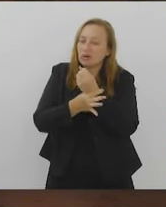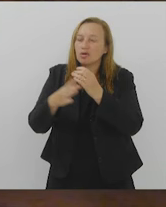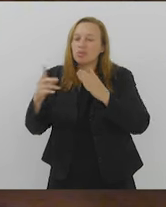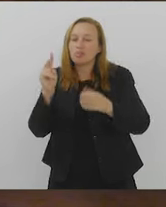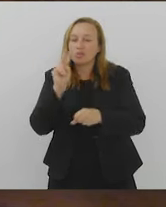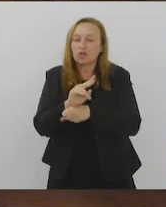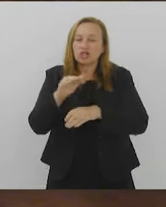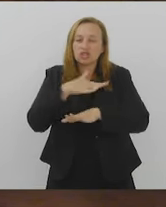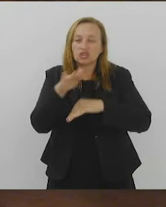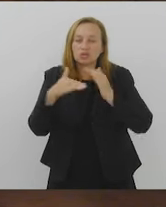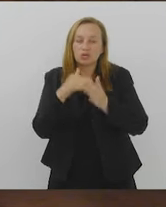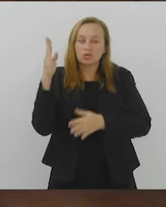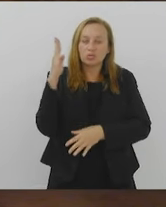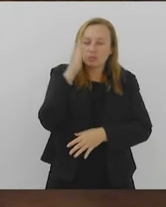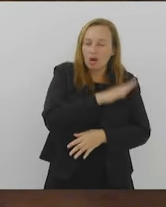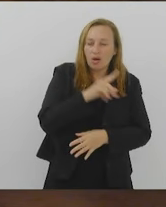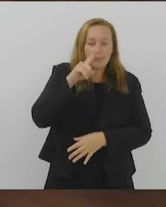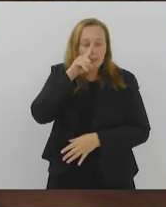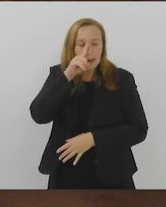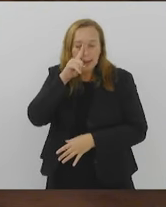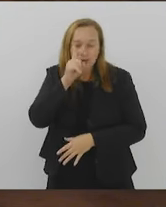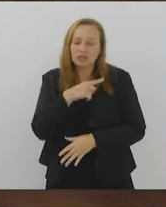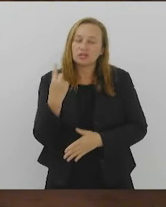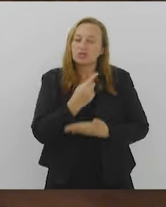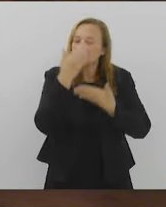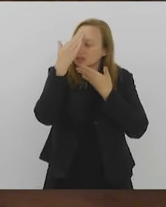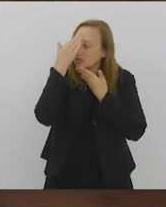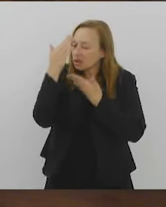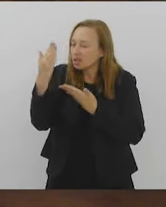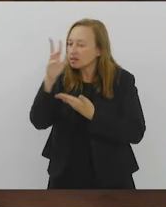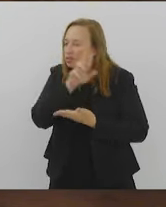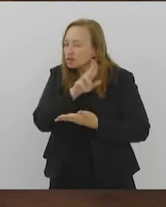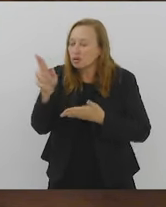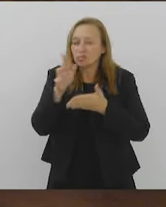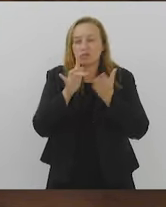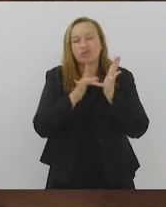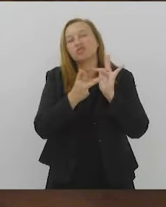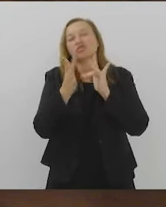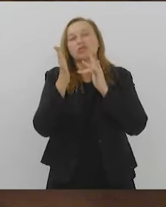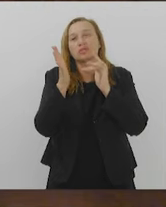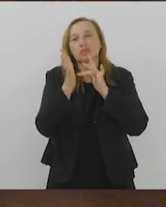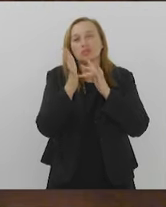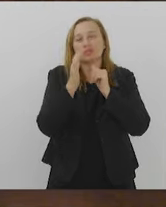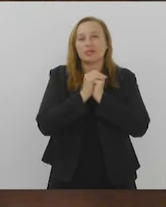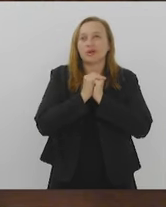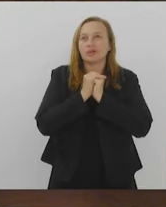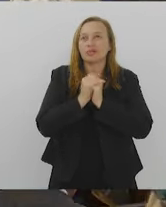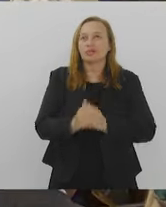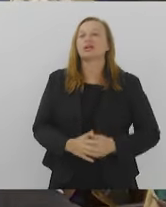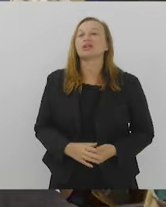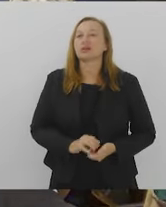mal, de todo perigo, e nós te agradecemos em nome de Jesus. Amém.